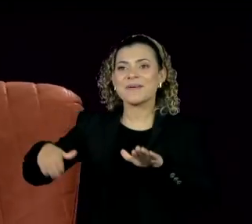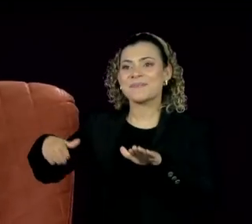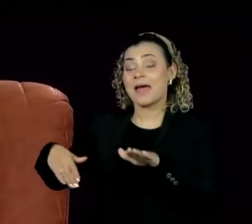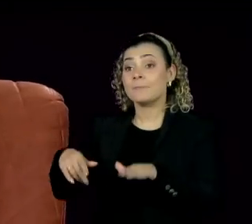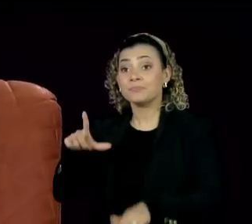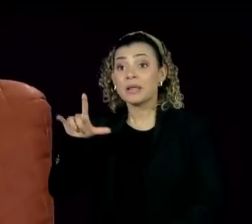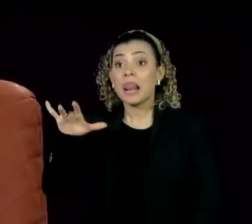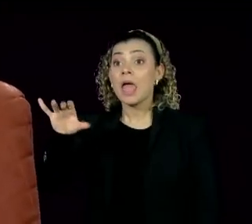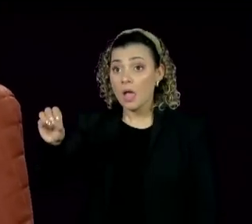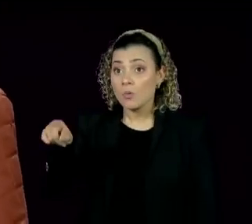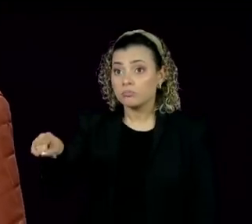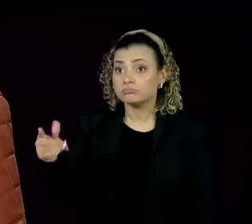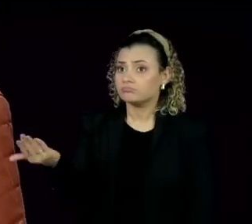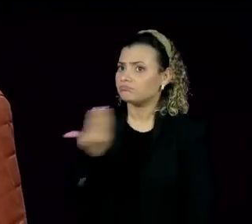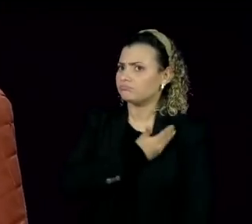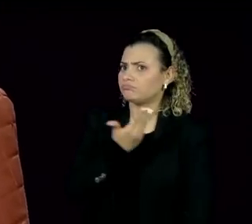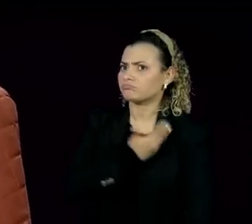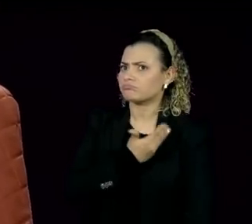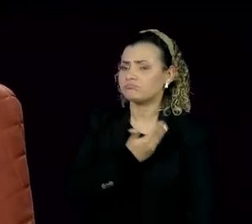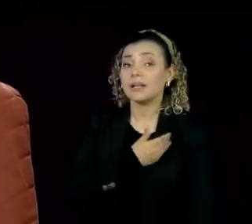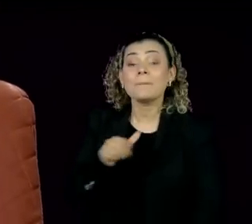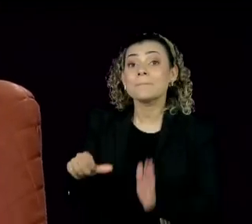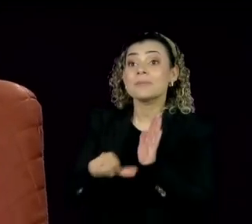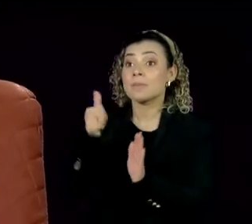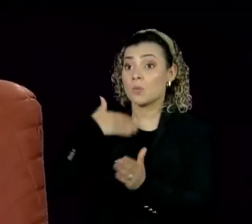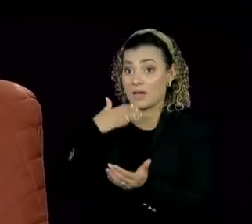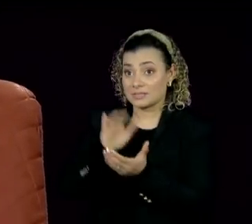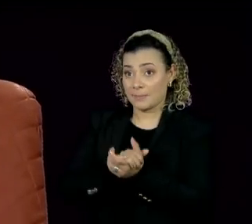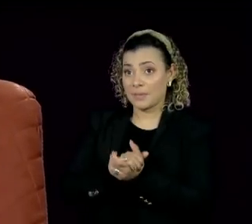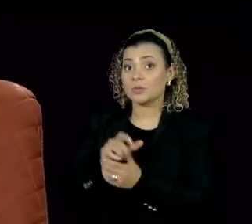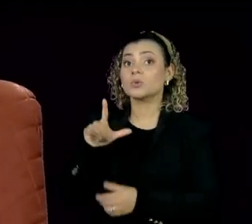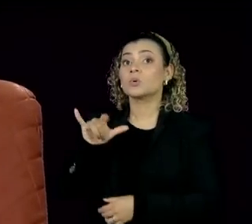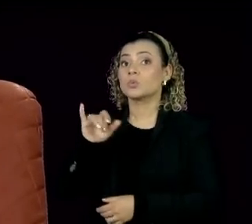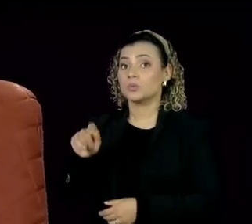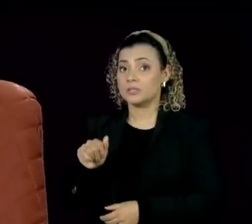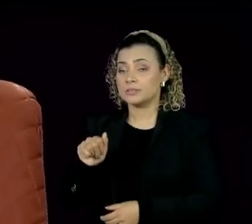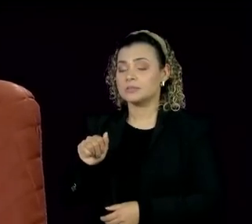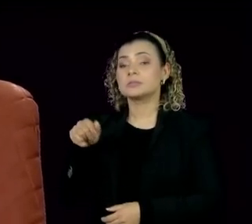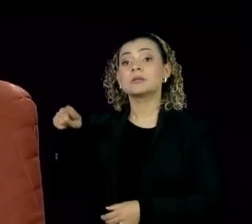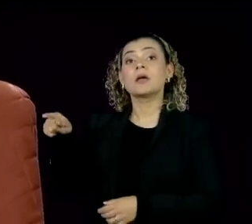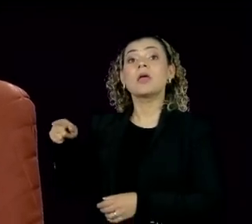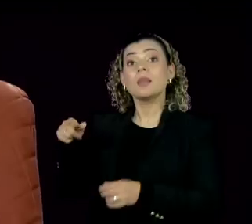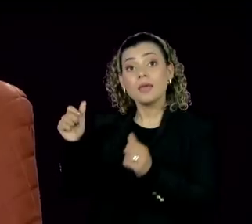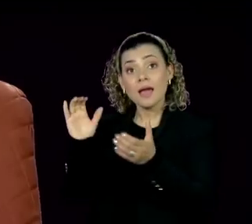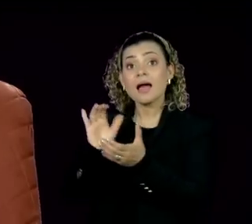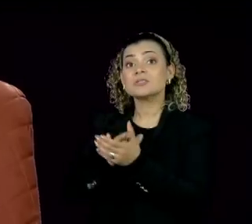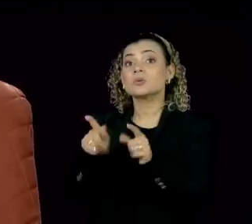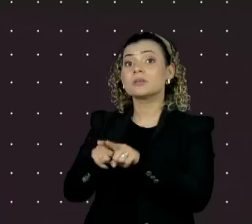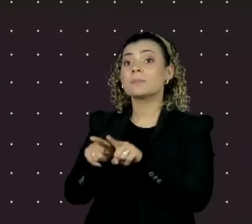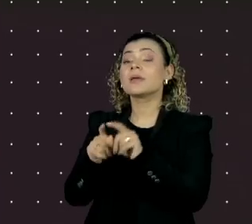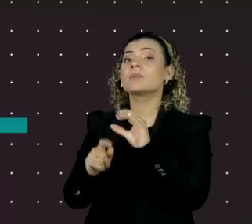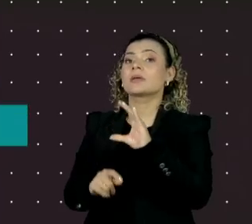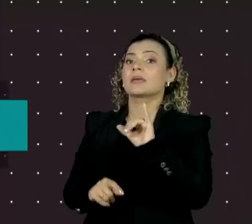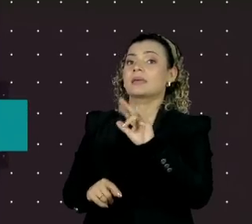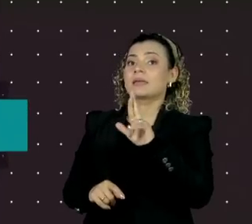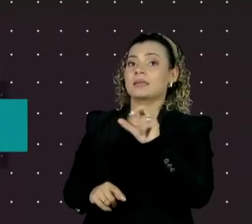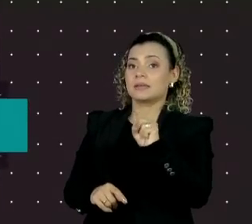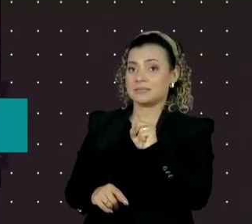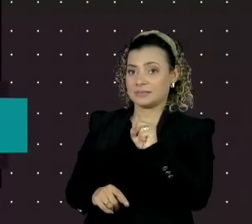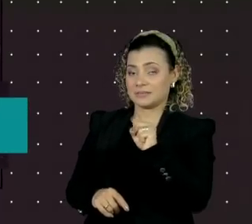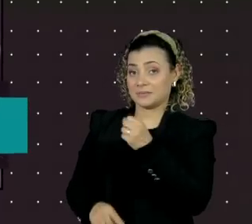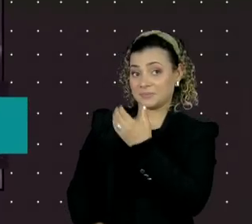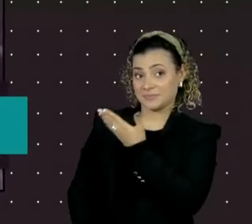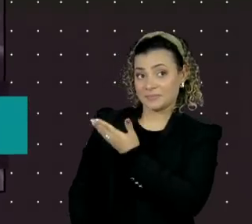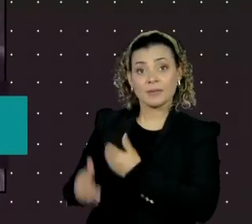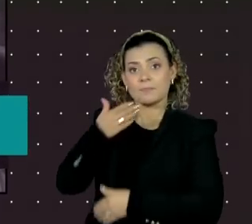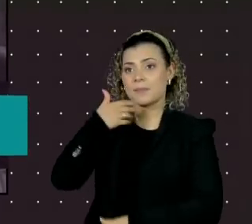amigo que meu primeiro casamento, que foi com o Luiz Stein, ele casou com a Cris Amadeu, que é